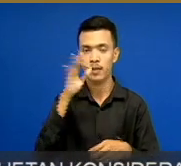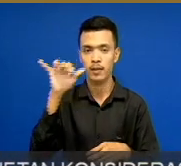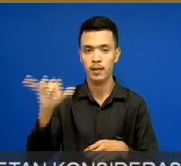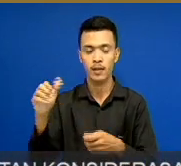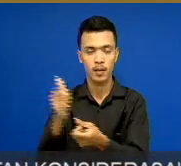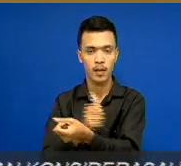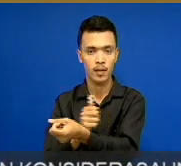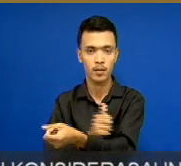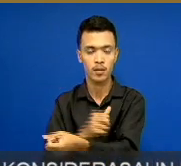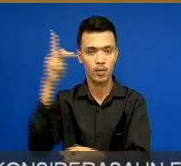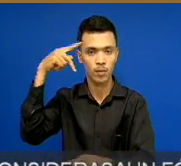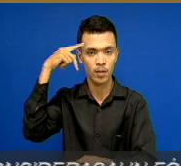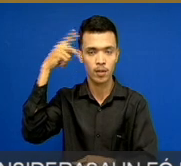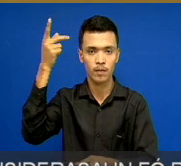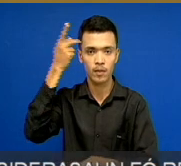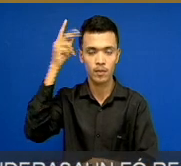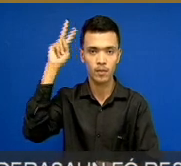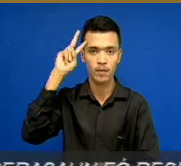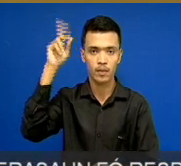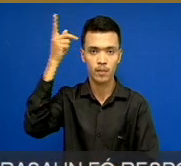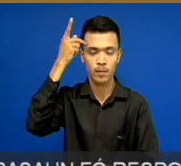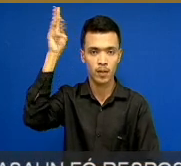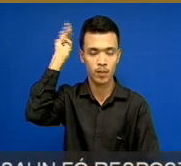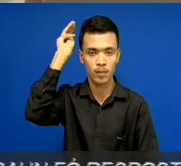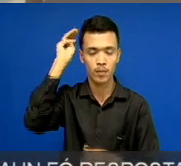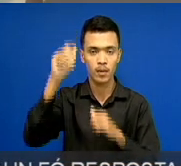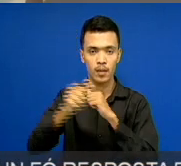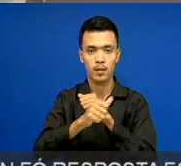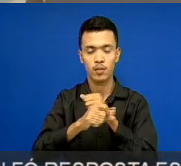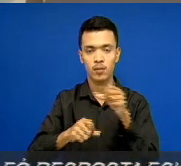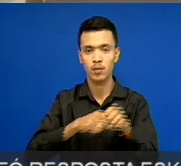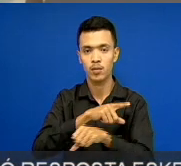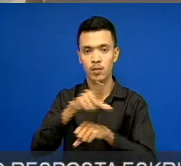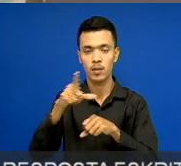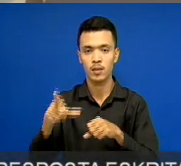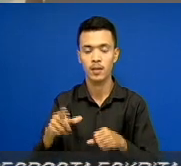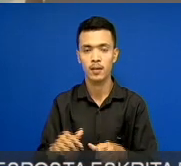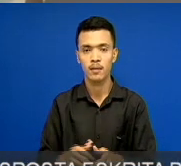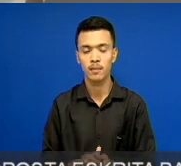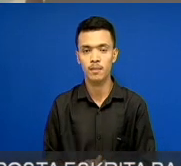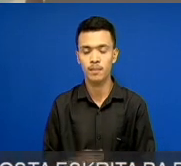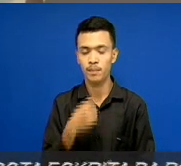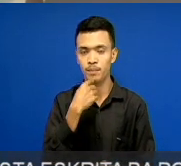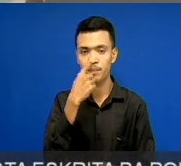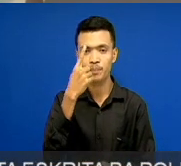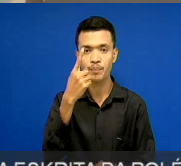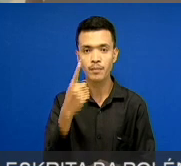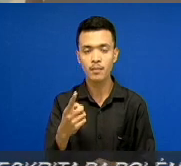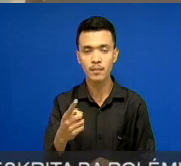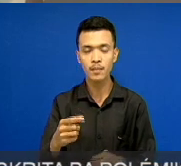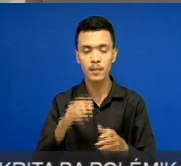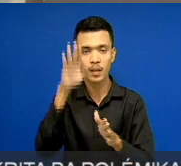ba vice-primeiro ministro, ministro coordenador assunto social, Christopher Henry Samson Profunda,